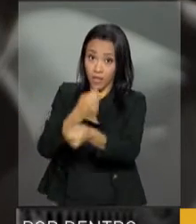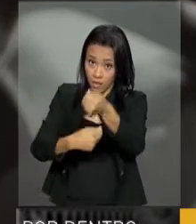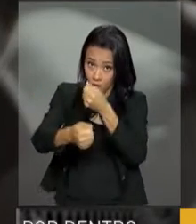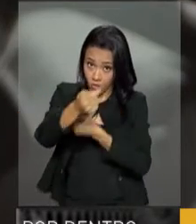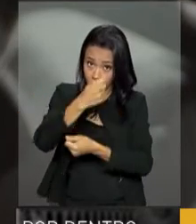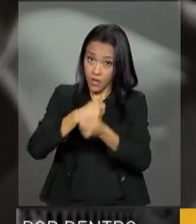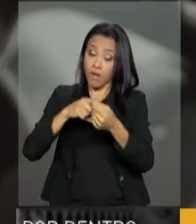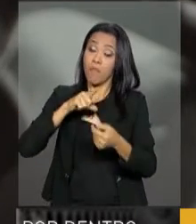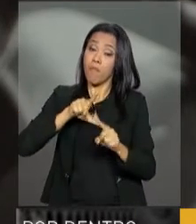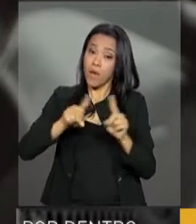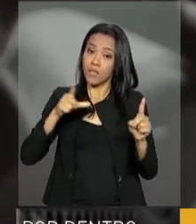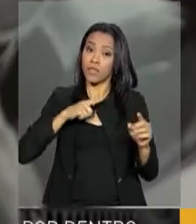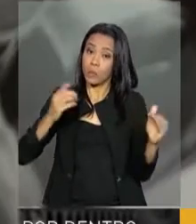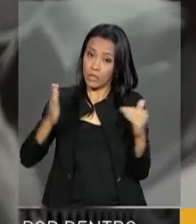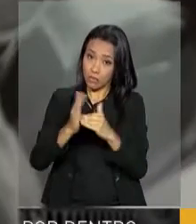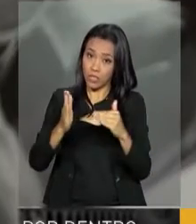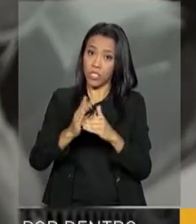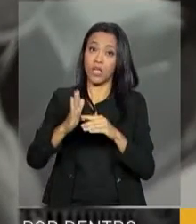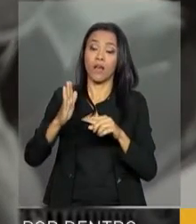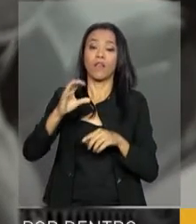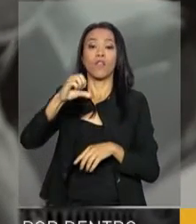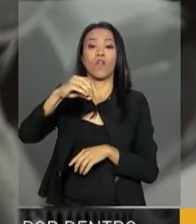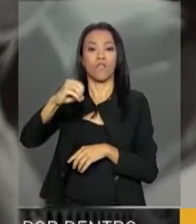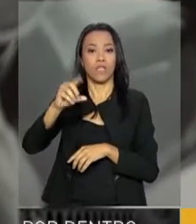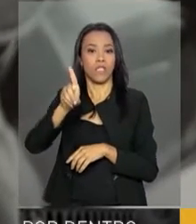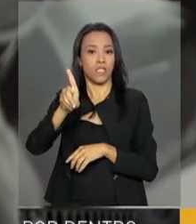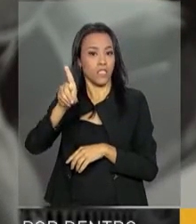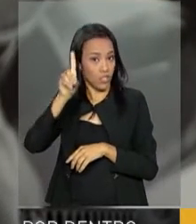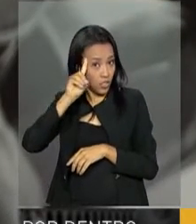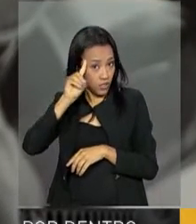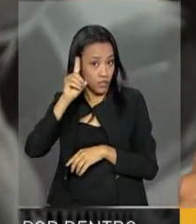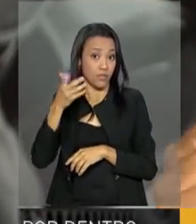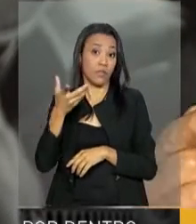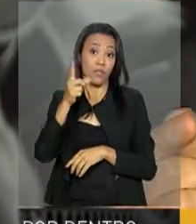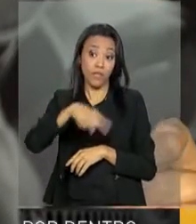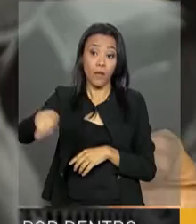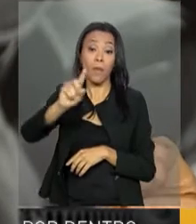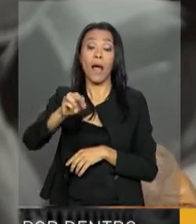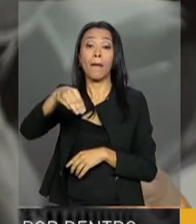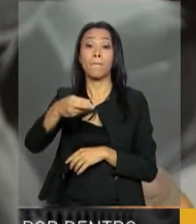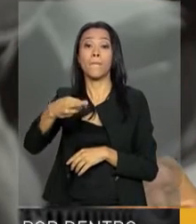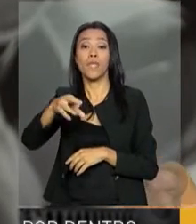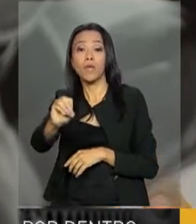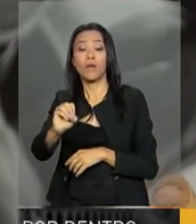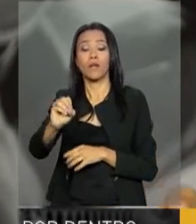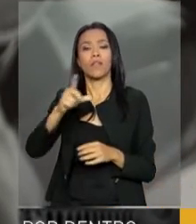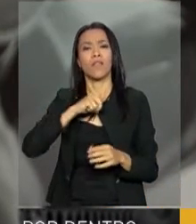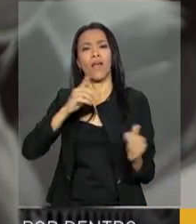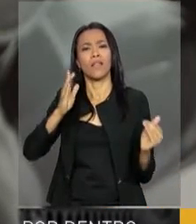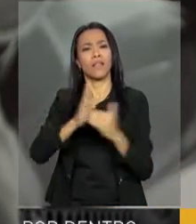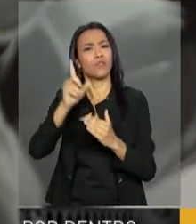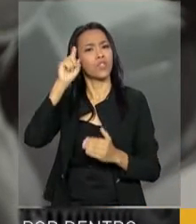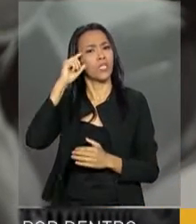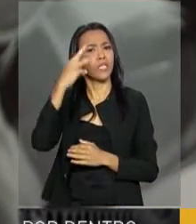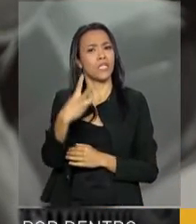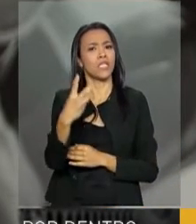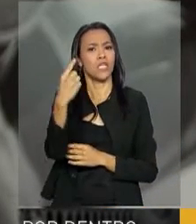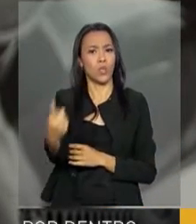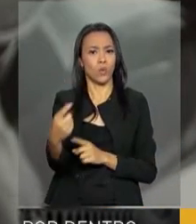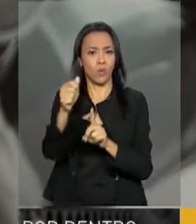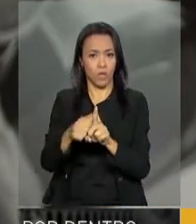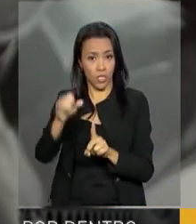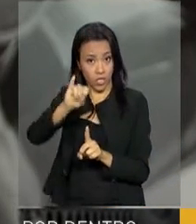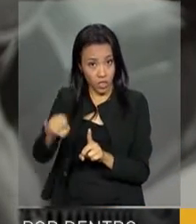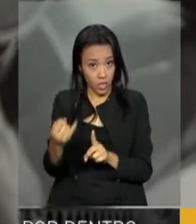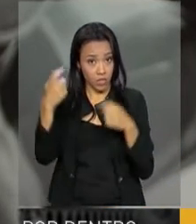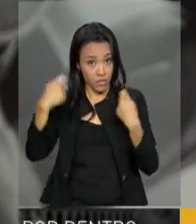prazo de 90 dias. E a micro e pequena empresa tem agora até o dia 31 de janeiro para se regularizar